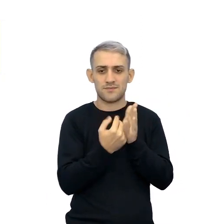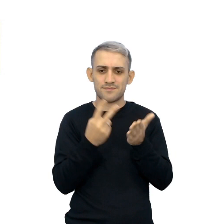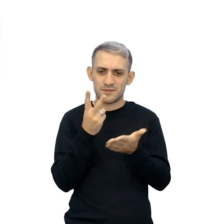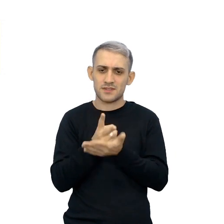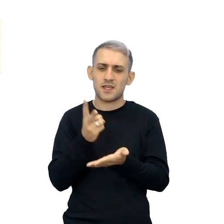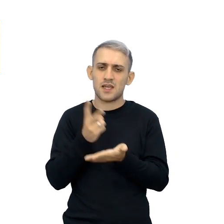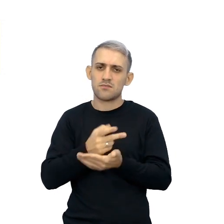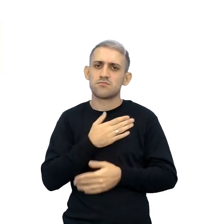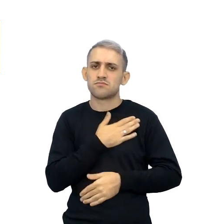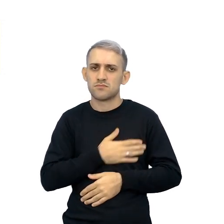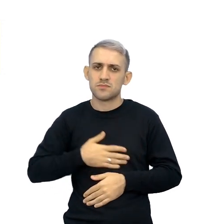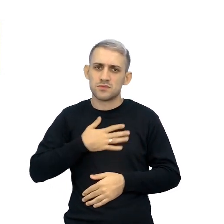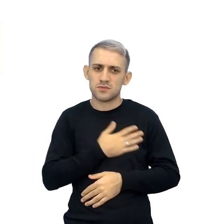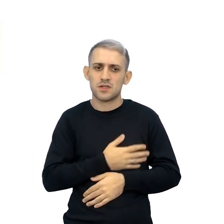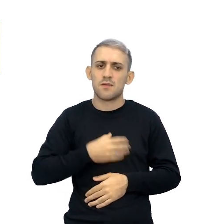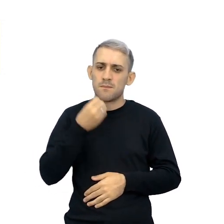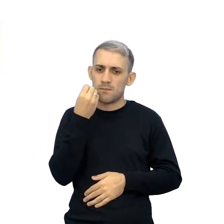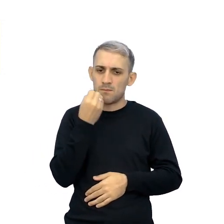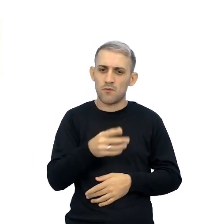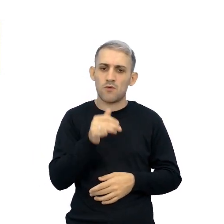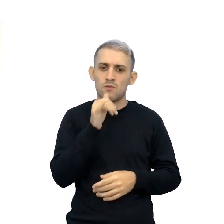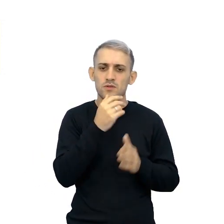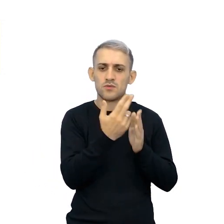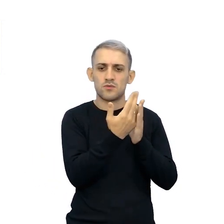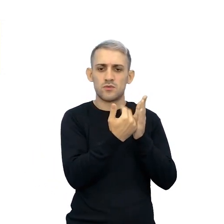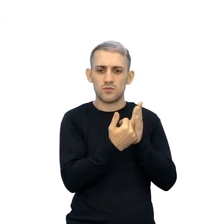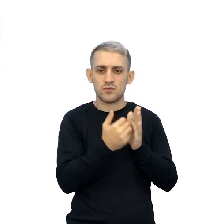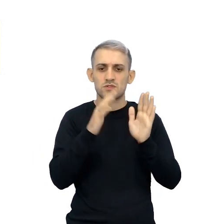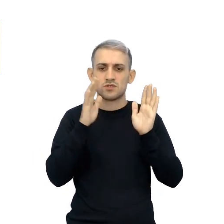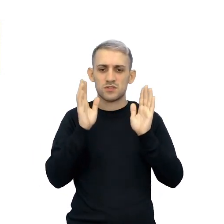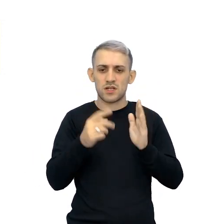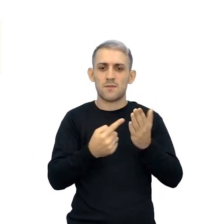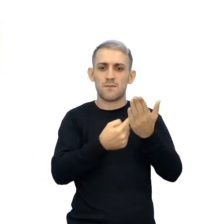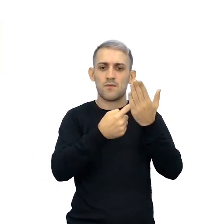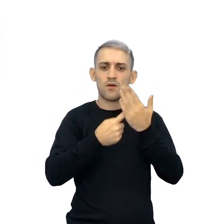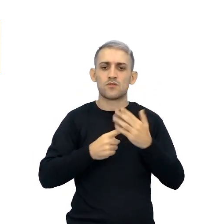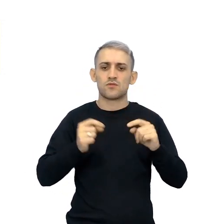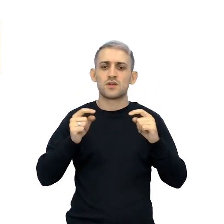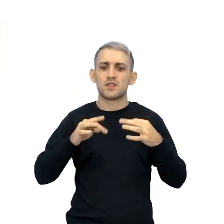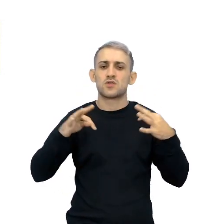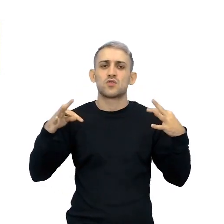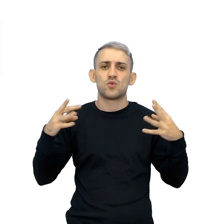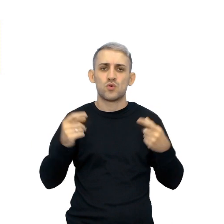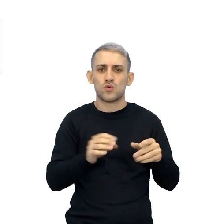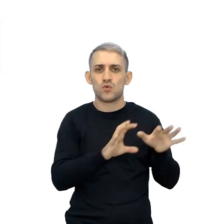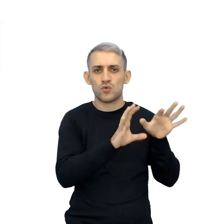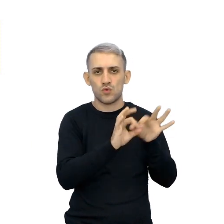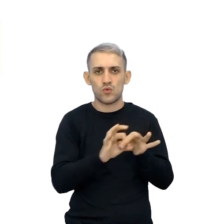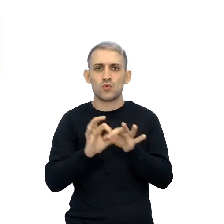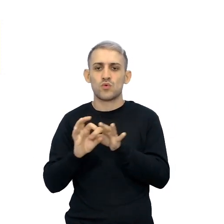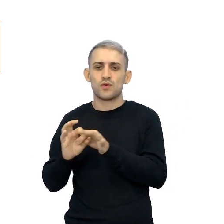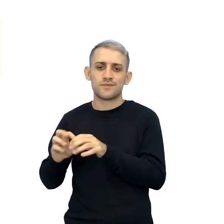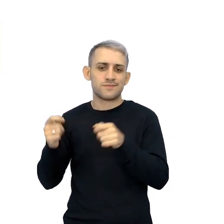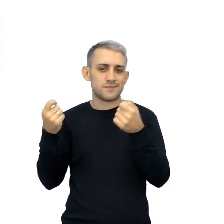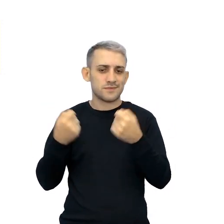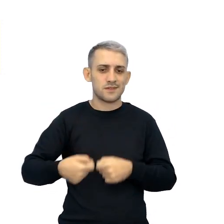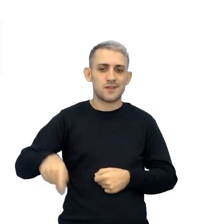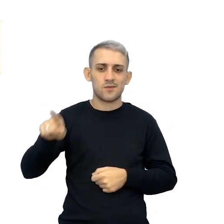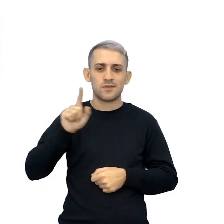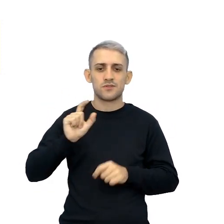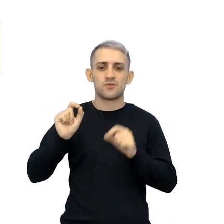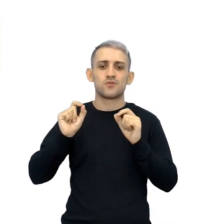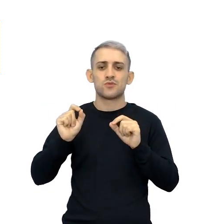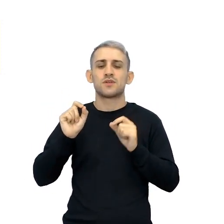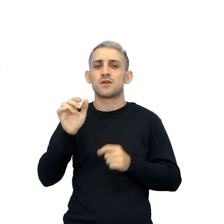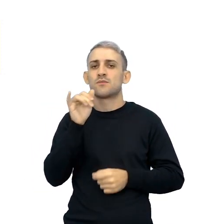prazerosa, né? Por si só, o gráfico ele já tem que nos dizer todo o contexto sem nenhuma outra